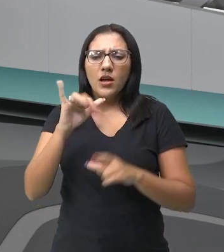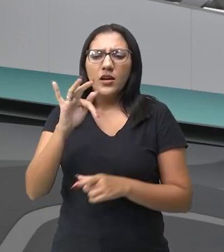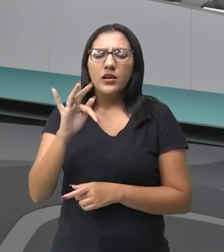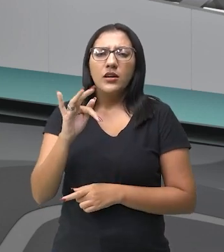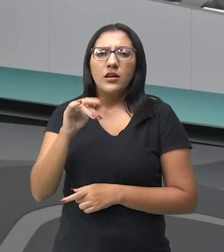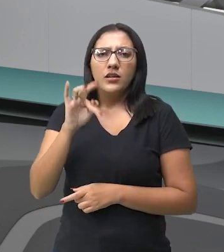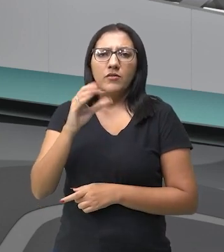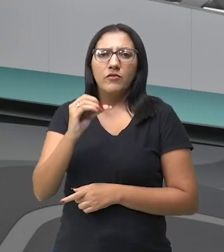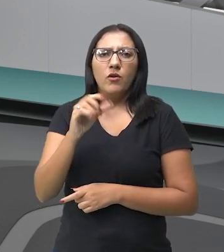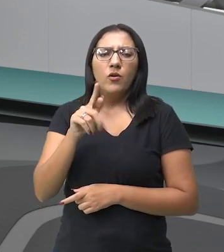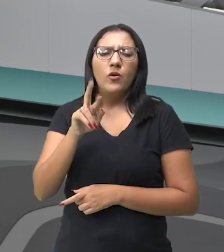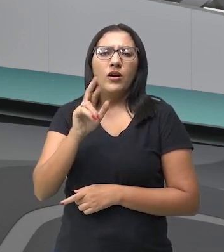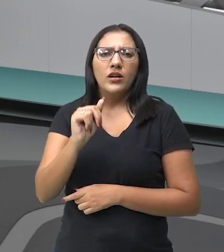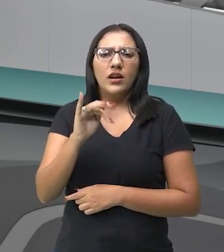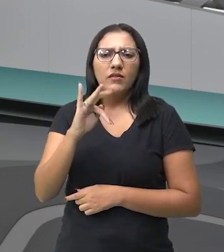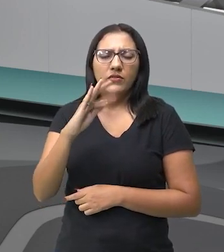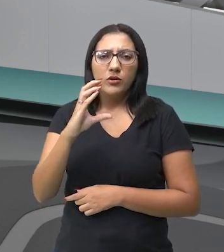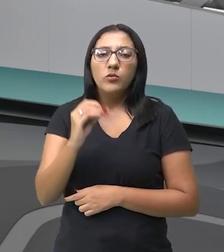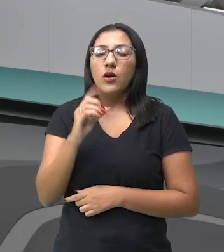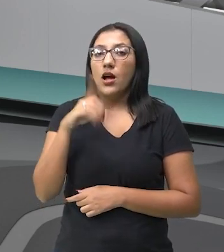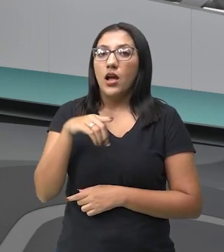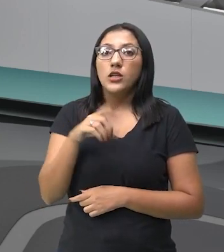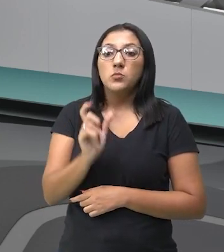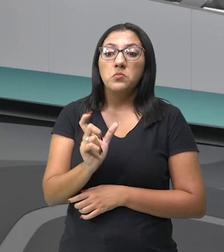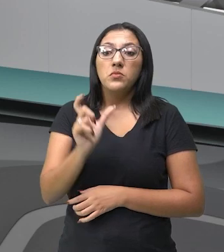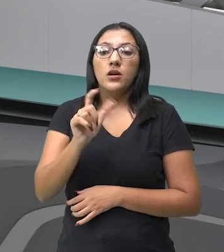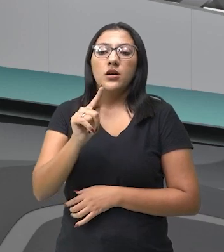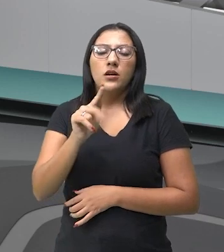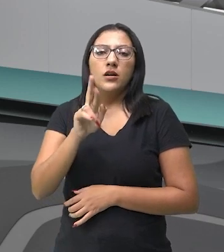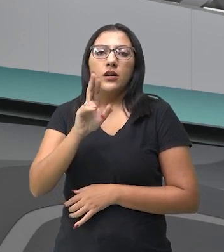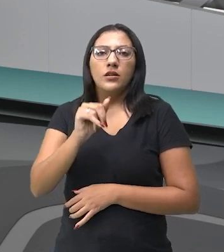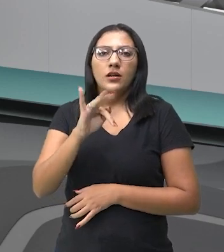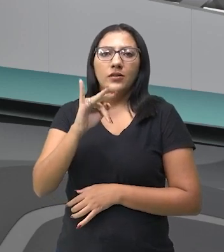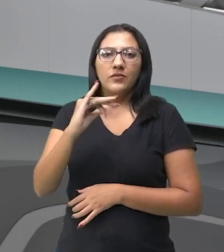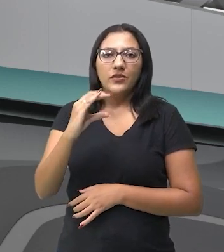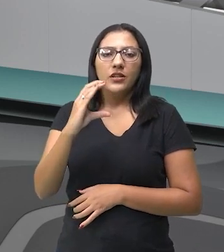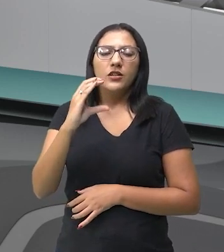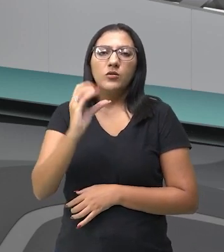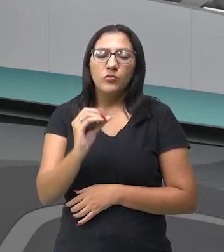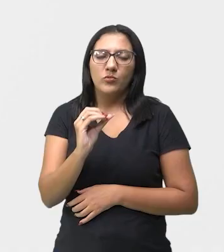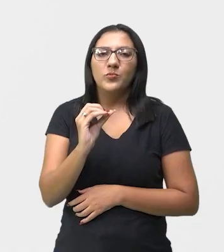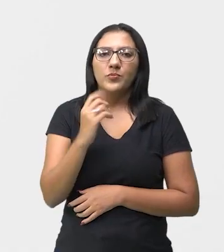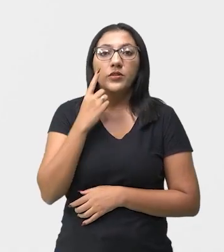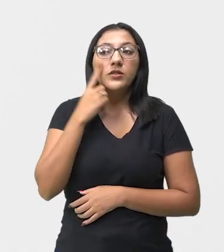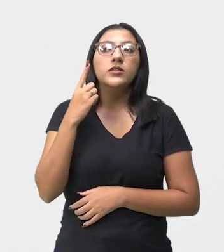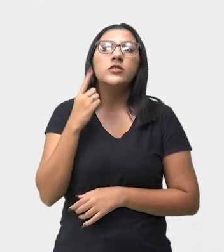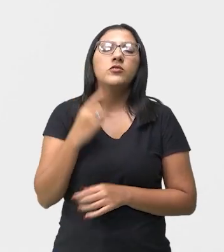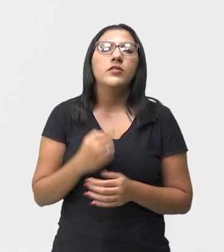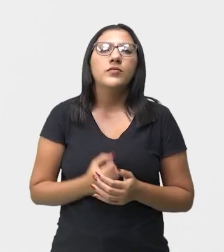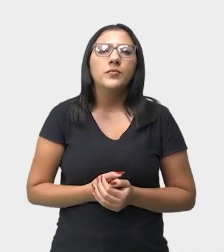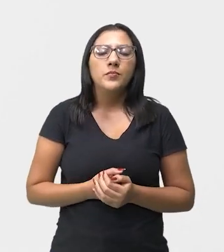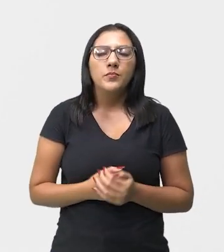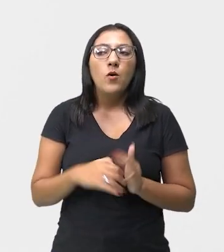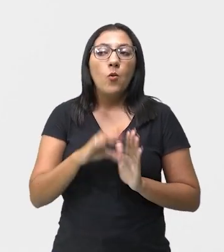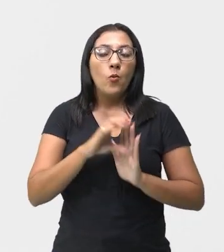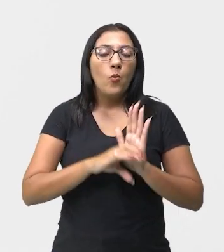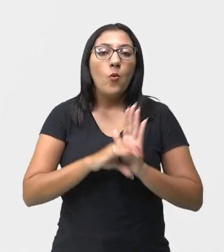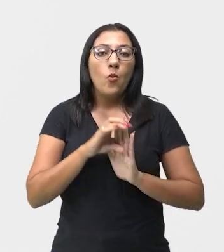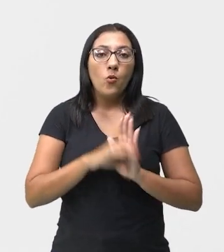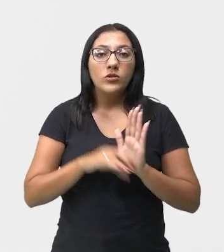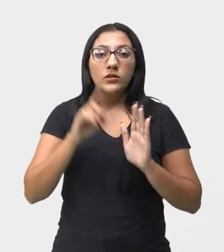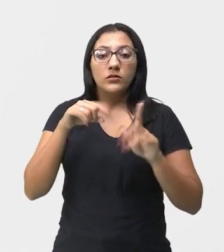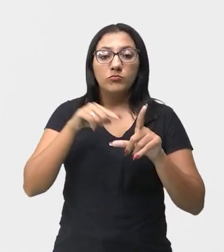de observar é o que nós chamamos de gráfico. Na próxima cartela a gente tem justamente o conceito. Vamos lá? Então, gente,